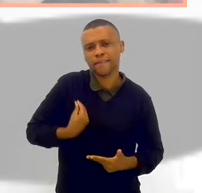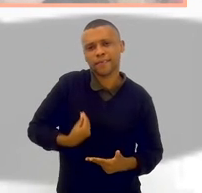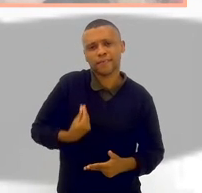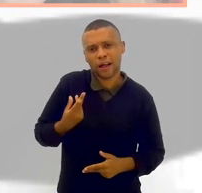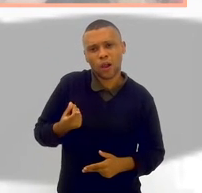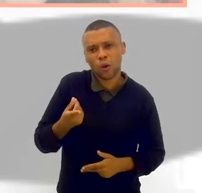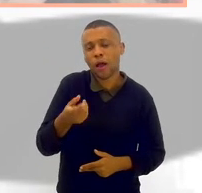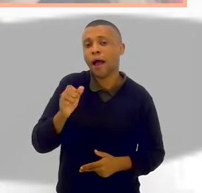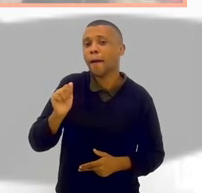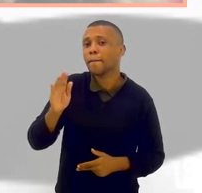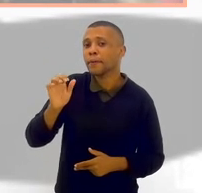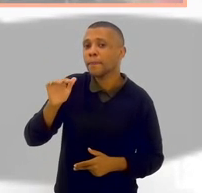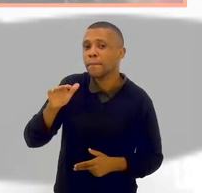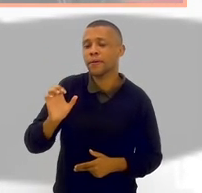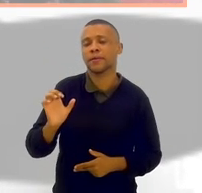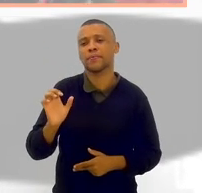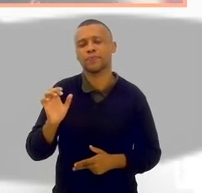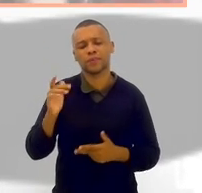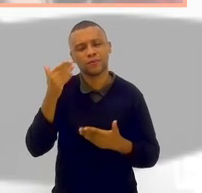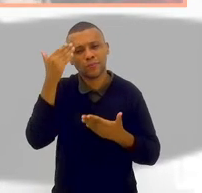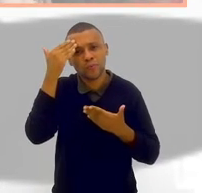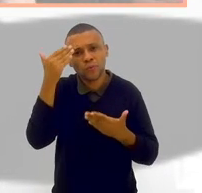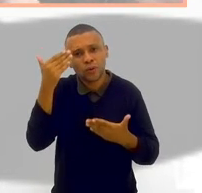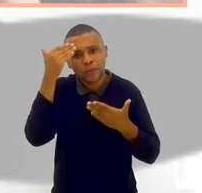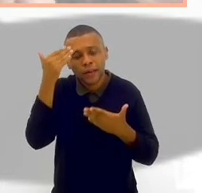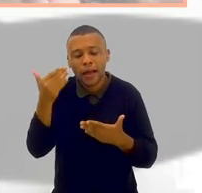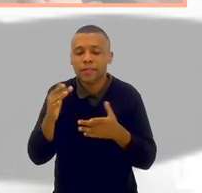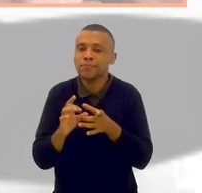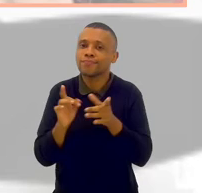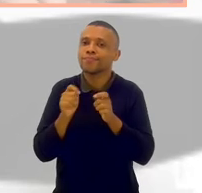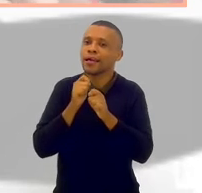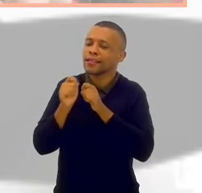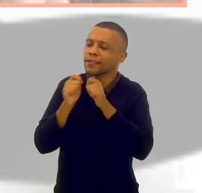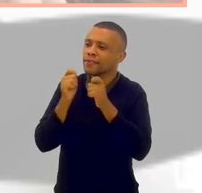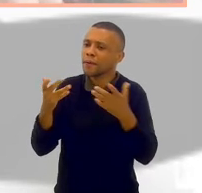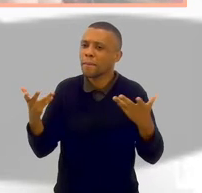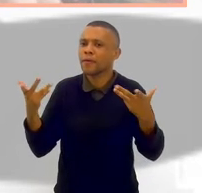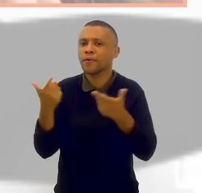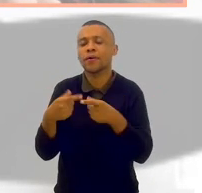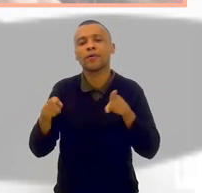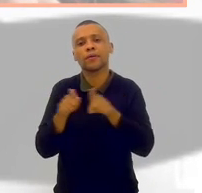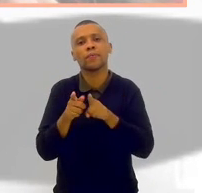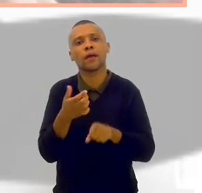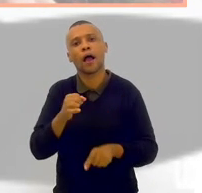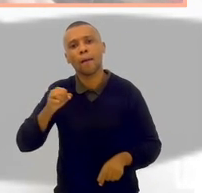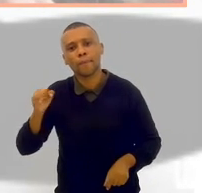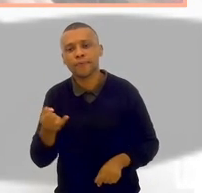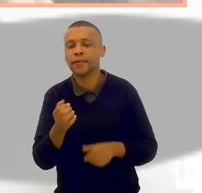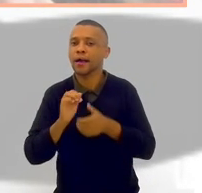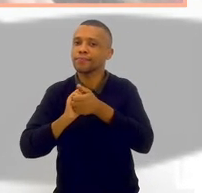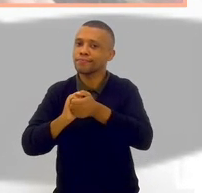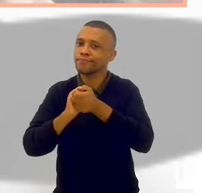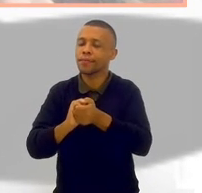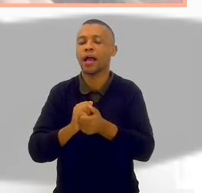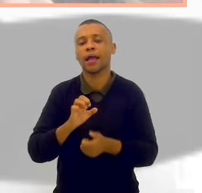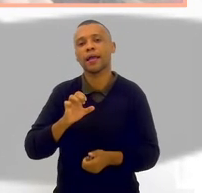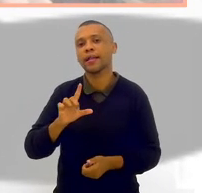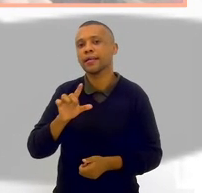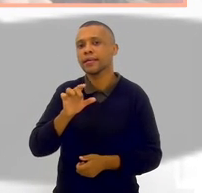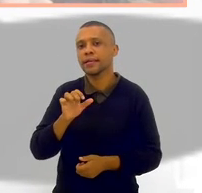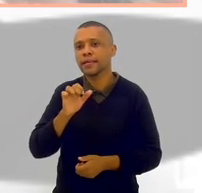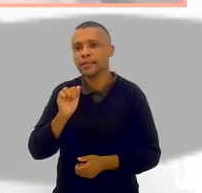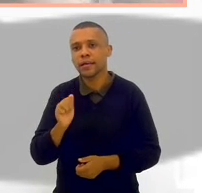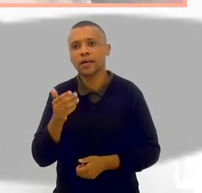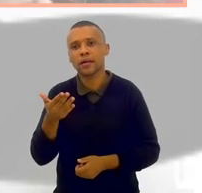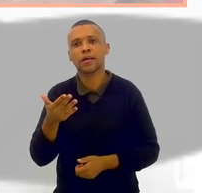vida longa, Abime, Vera Tabachi, muito obrigada por nos Obrigada. conceder essa entrevista maravilhosa. Eu também vou aproveitar para saudar a Elisa,